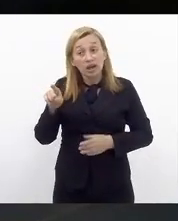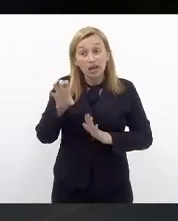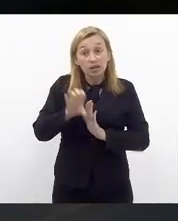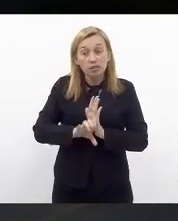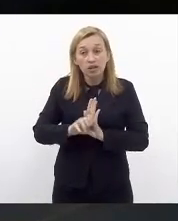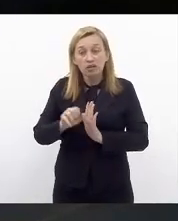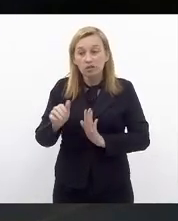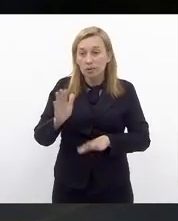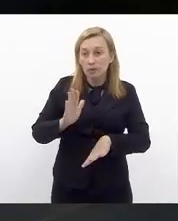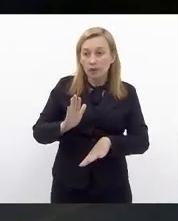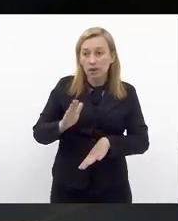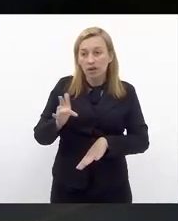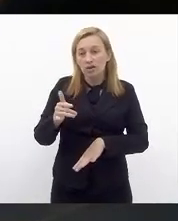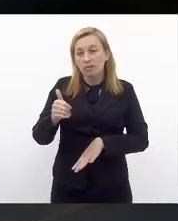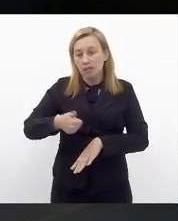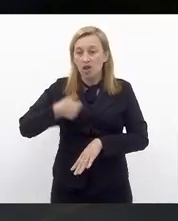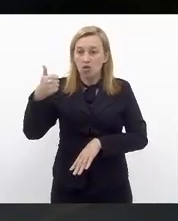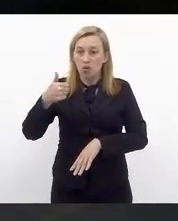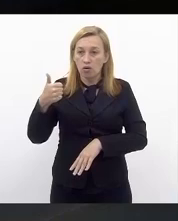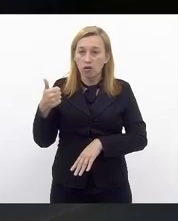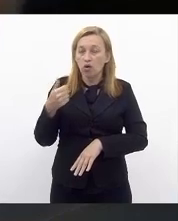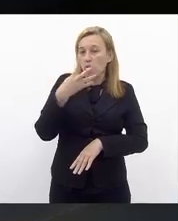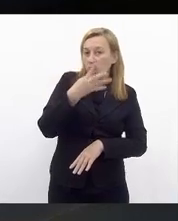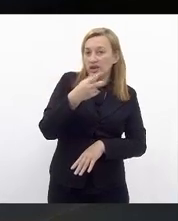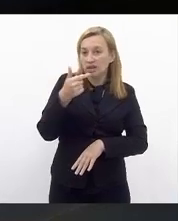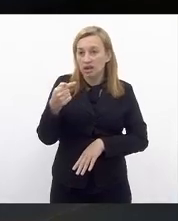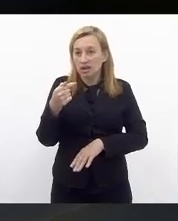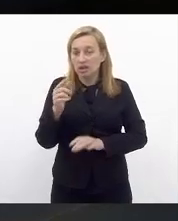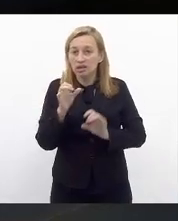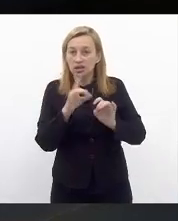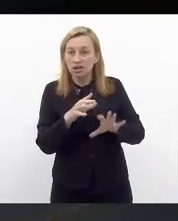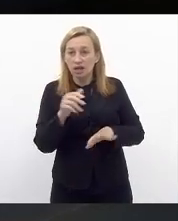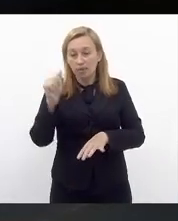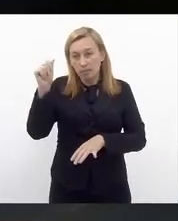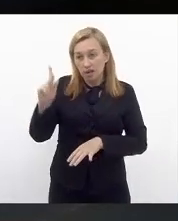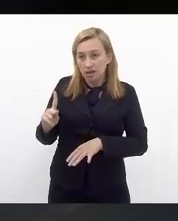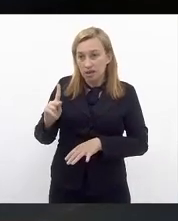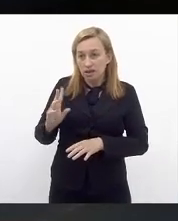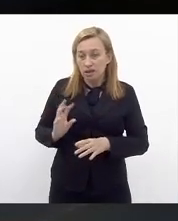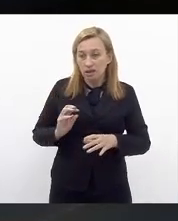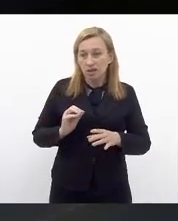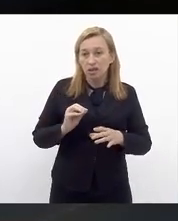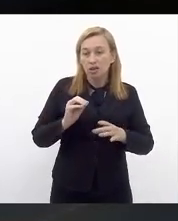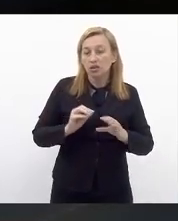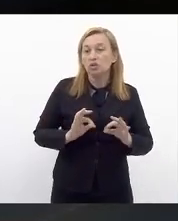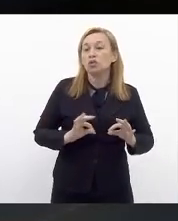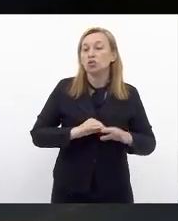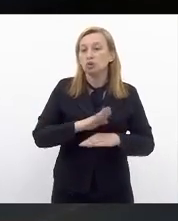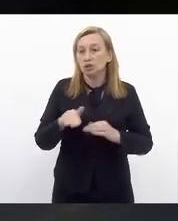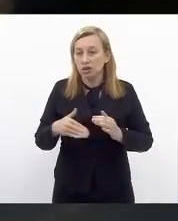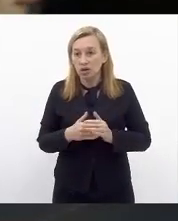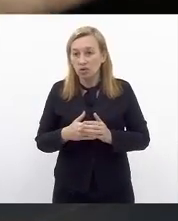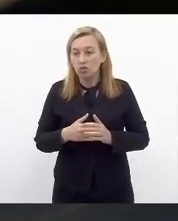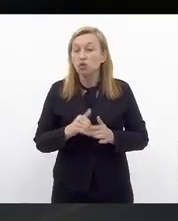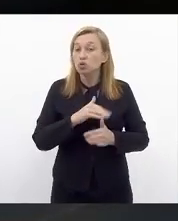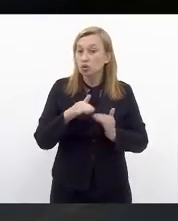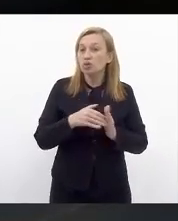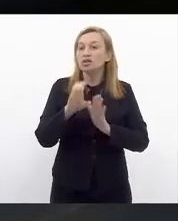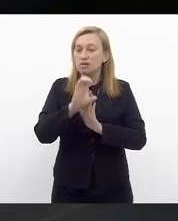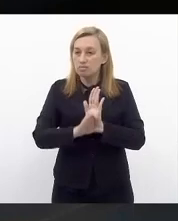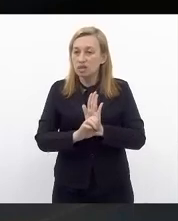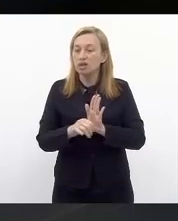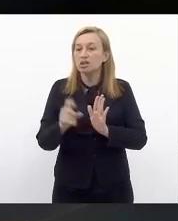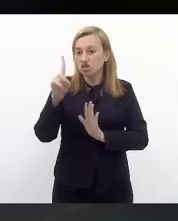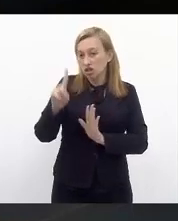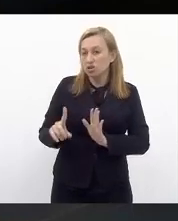aquela emenda que lhe for mais favorável 47 você deixa a pensão com integralidade e paridade tá todas as emendas